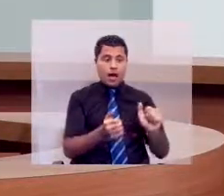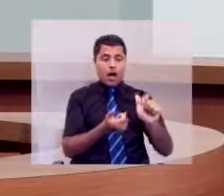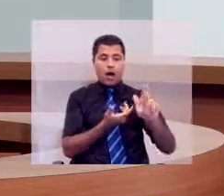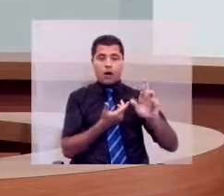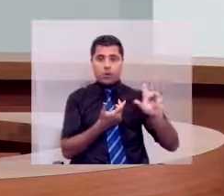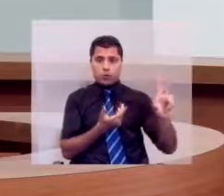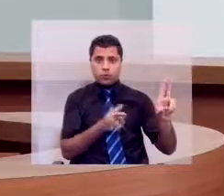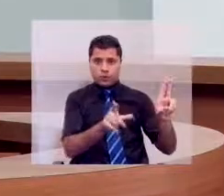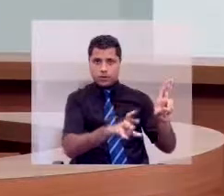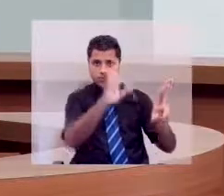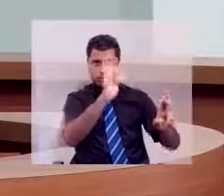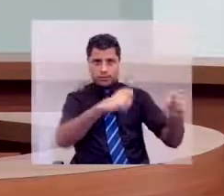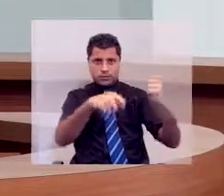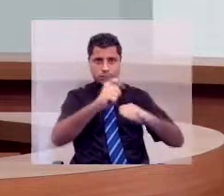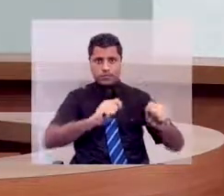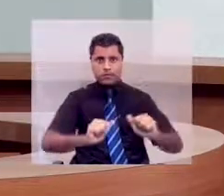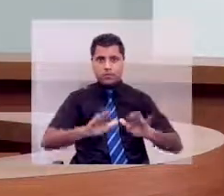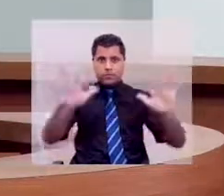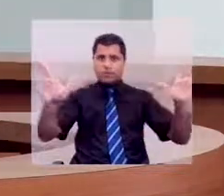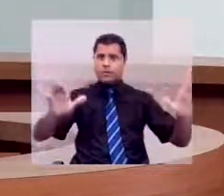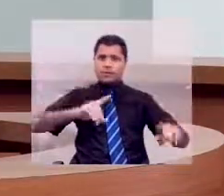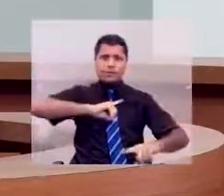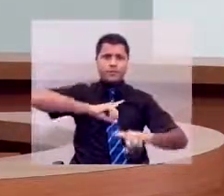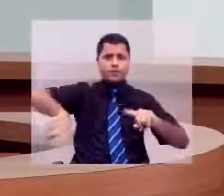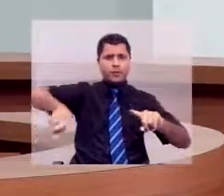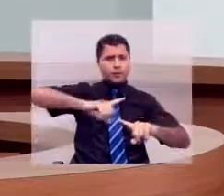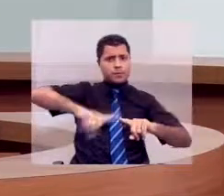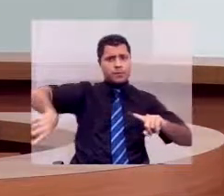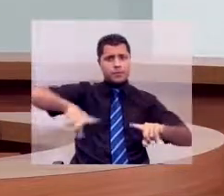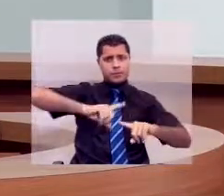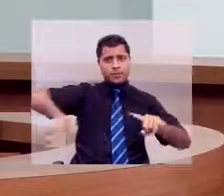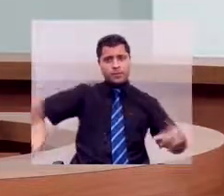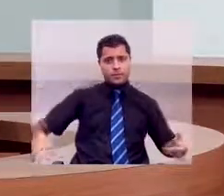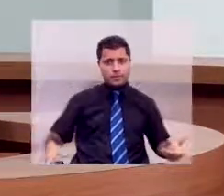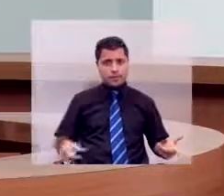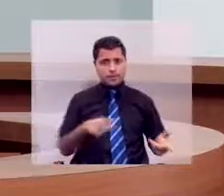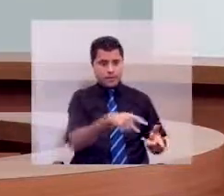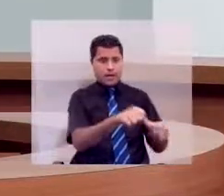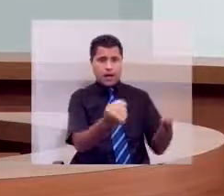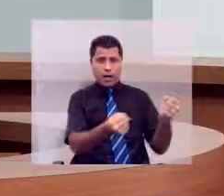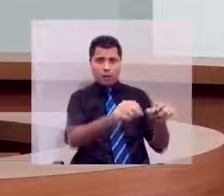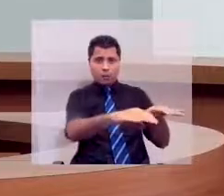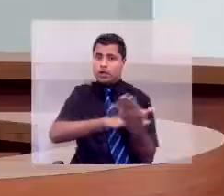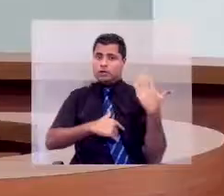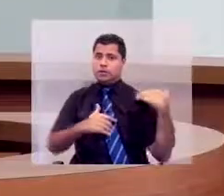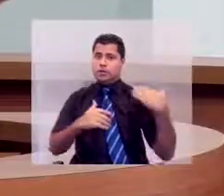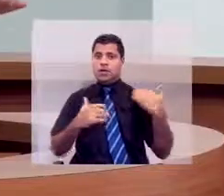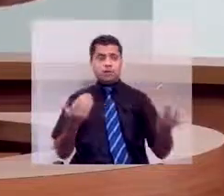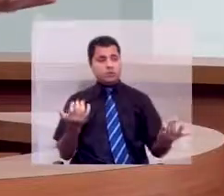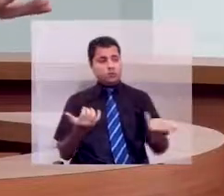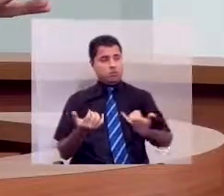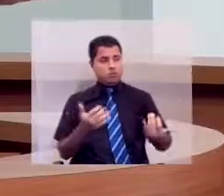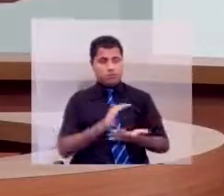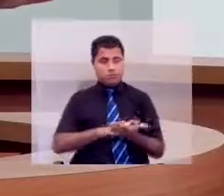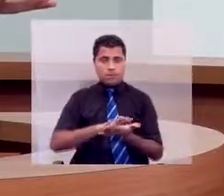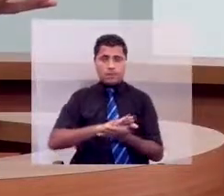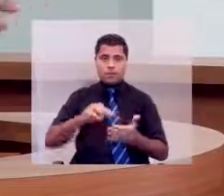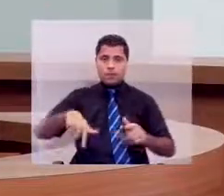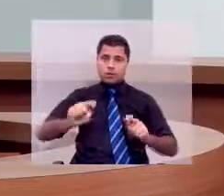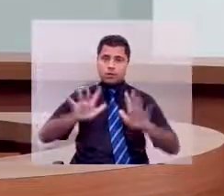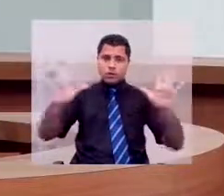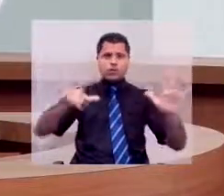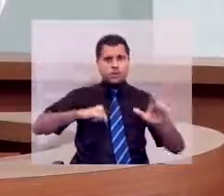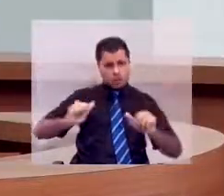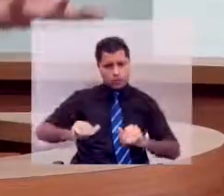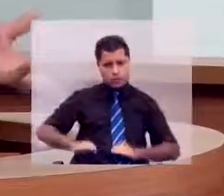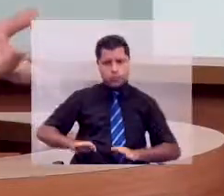proibindo que esses estacionamentos levem o passageiro até o embarque. Nossa cidade é uma cidade aeroportuária,